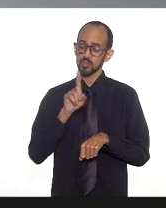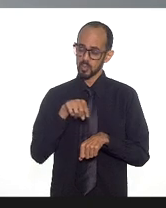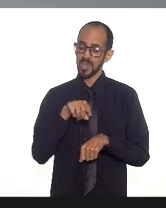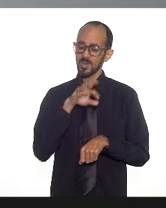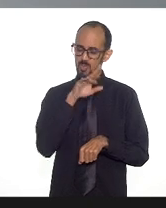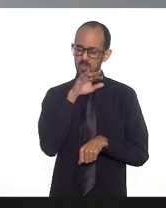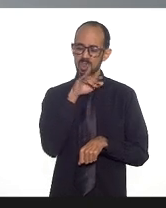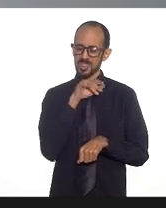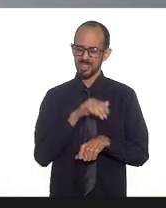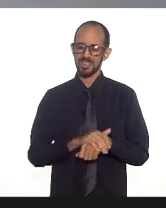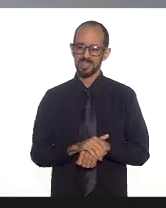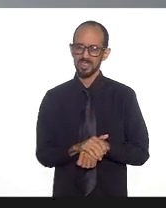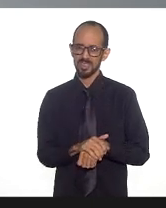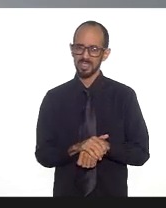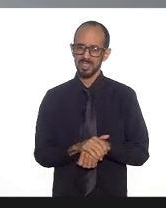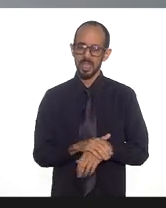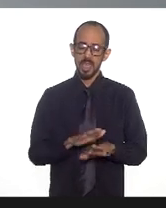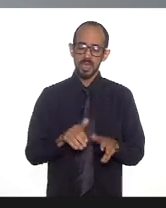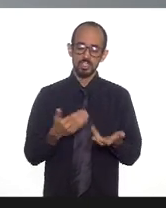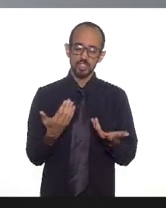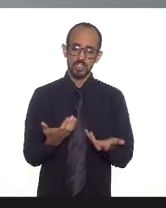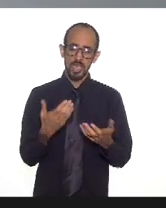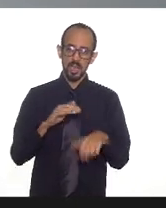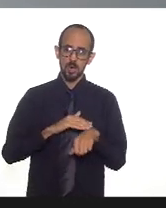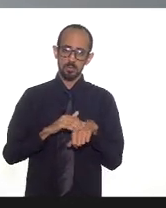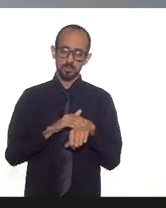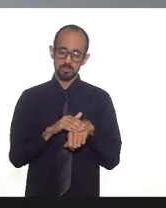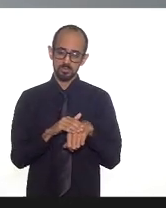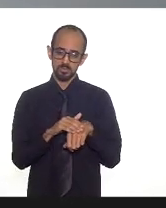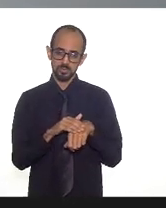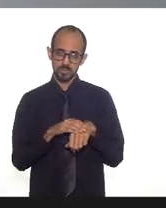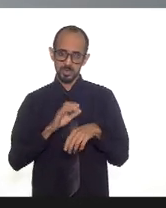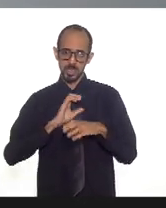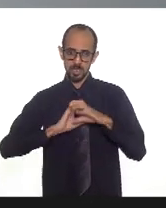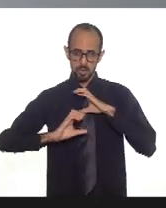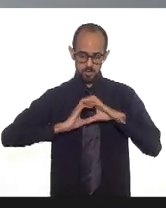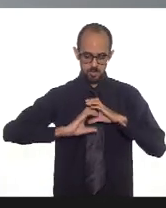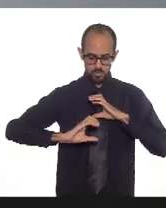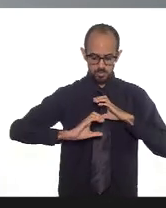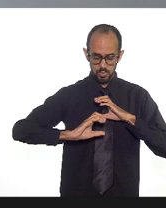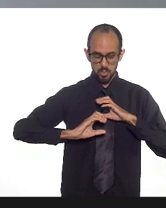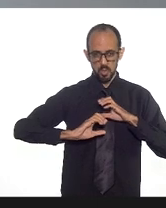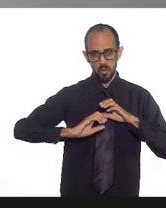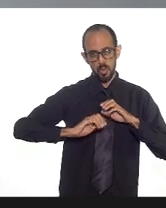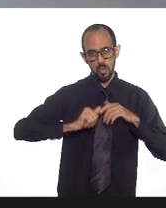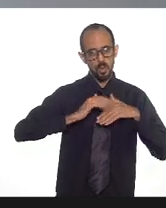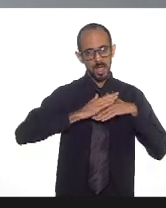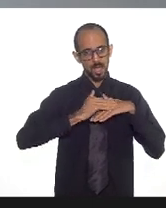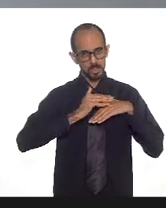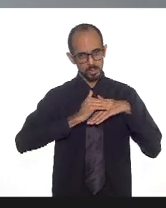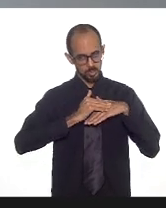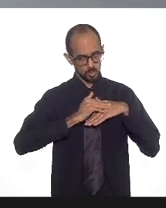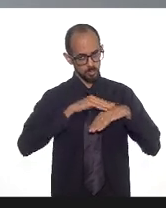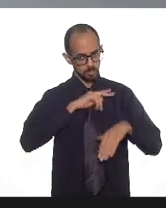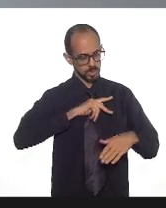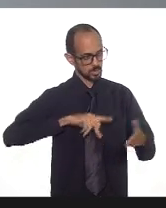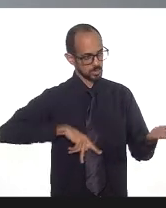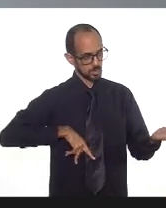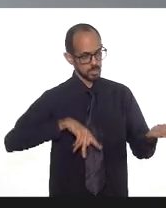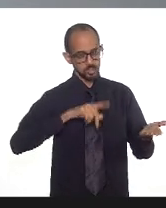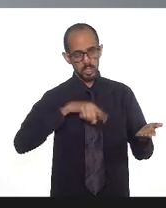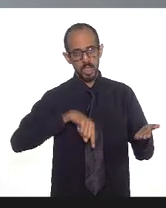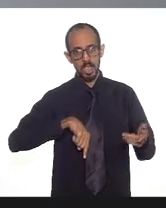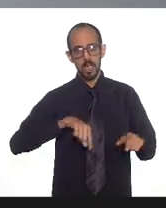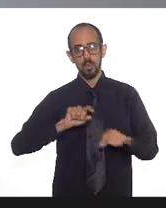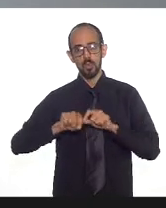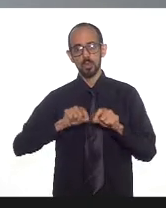quer conversar, dialogar, com muita fraternidade com a atual presidência e com a própria organização do próprio SEJA, é a questão do centro